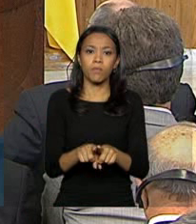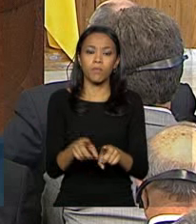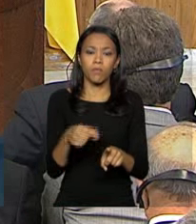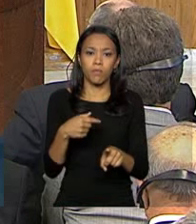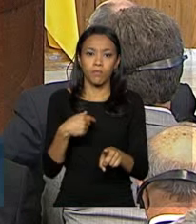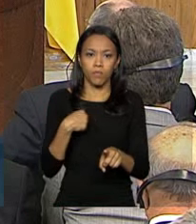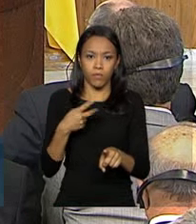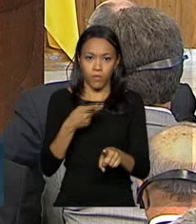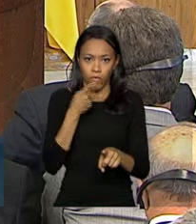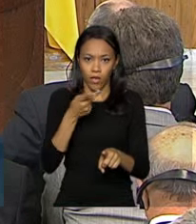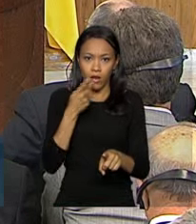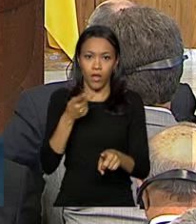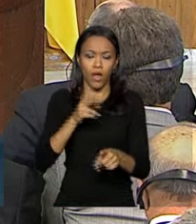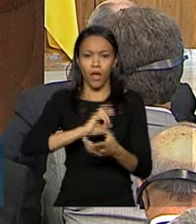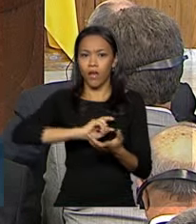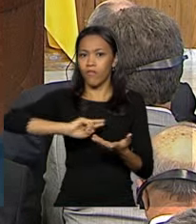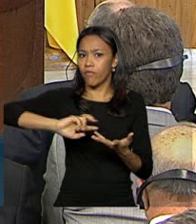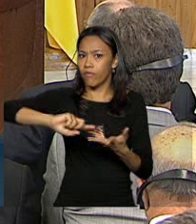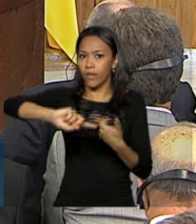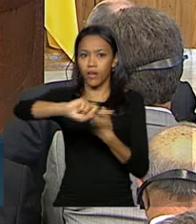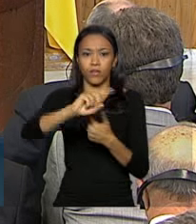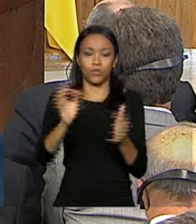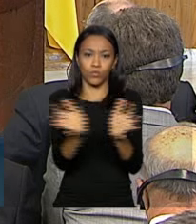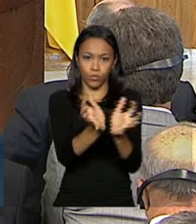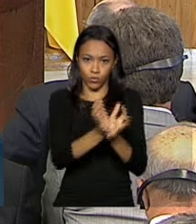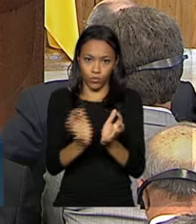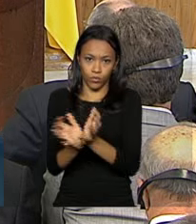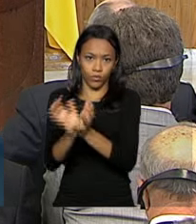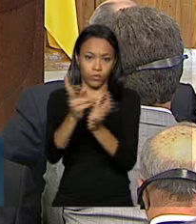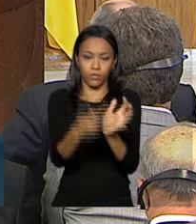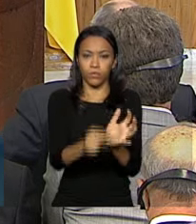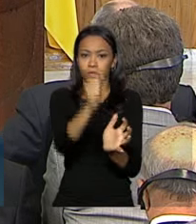todas as organizações brasileiras,